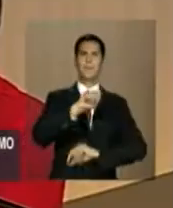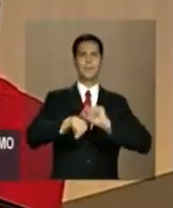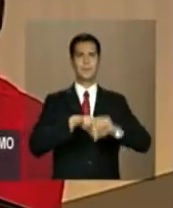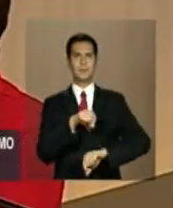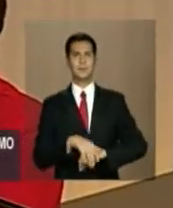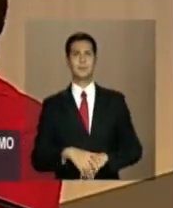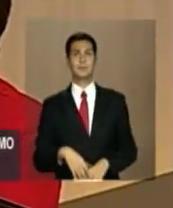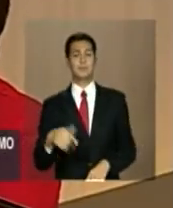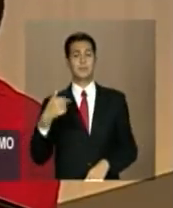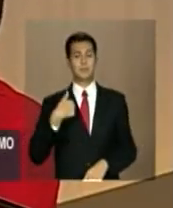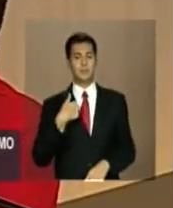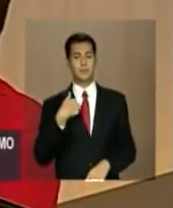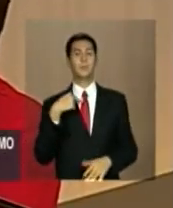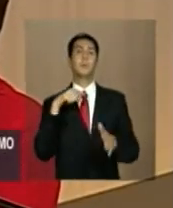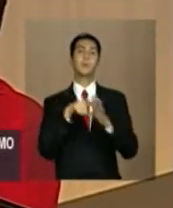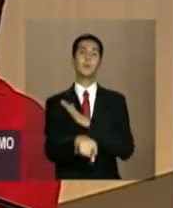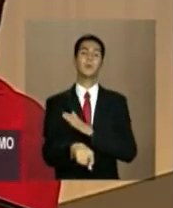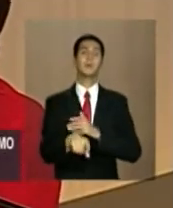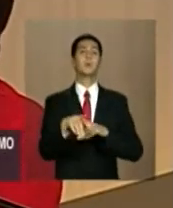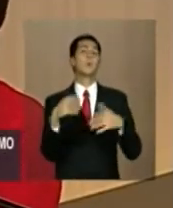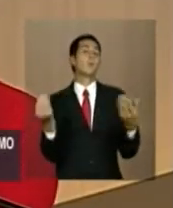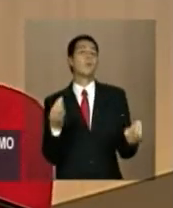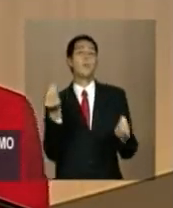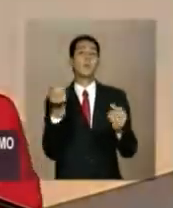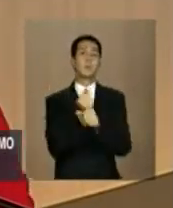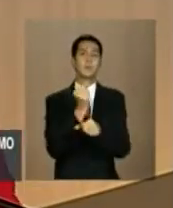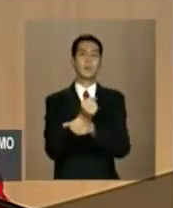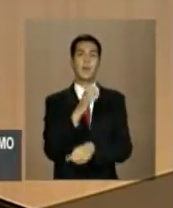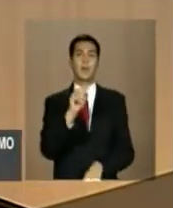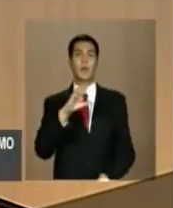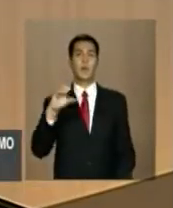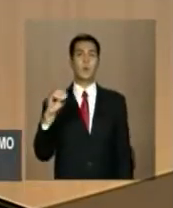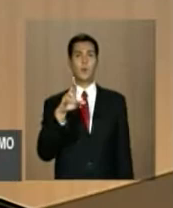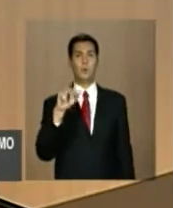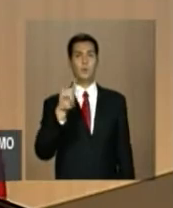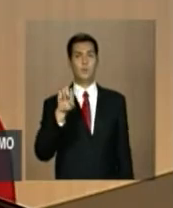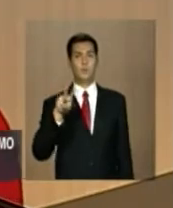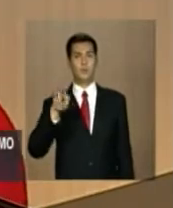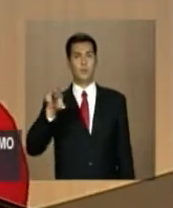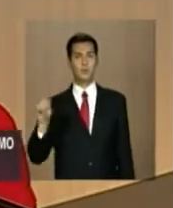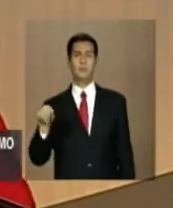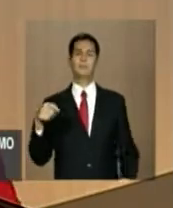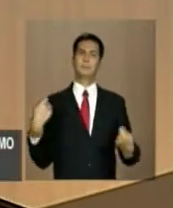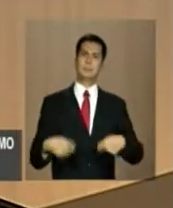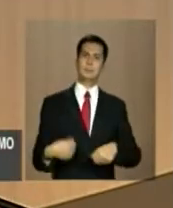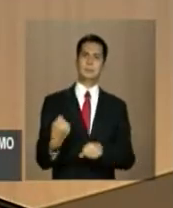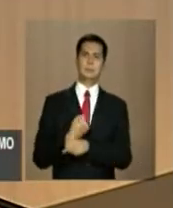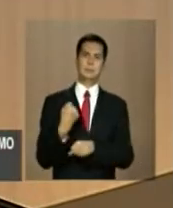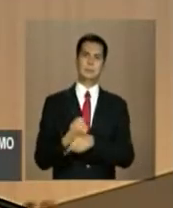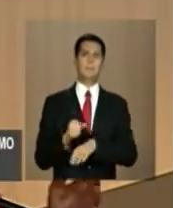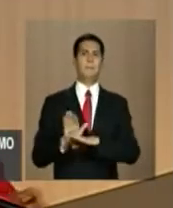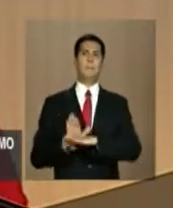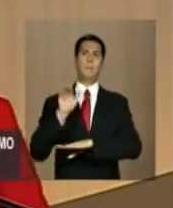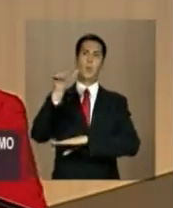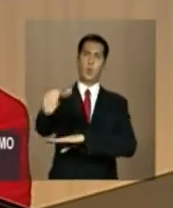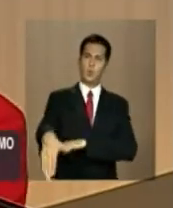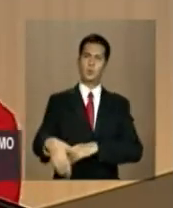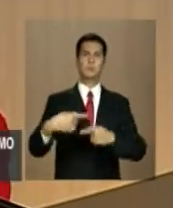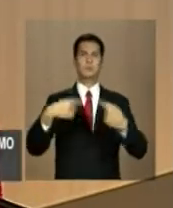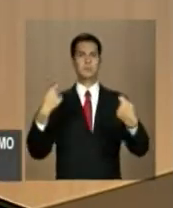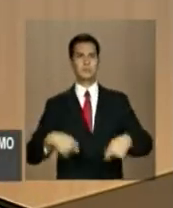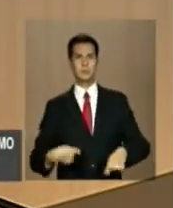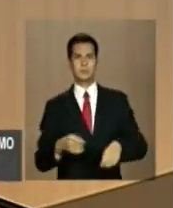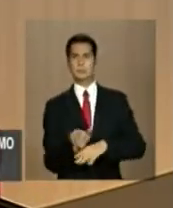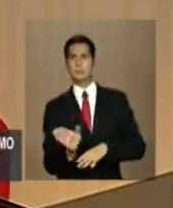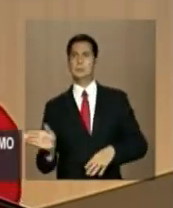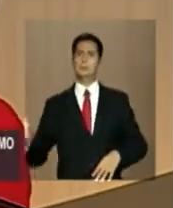quero saber do arco rodoviário. Ele me repete, pois é, teve de fazer uma ponte, teve de tirar dali, puxar para cá, porque tinha